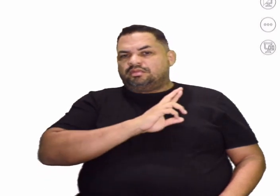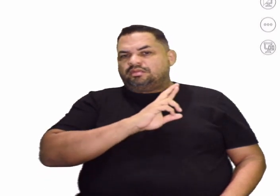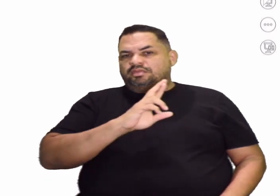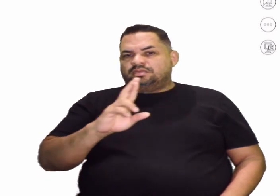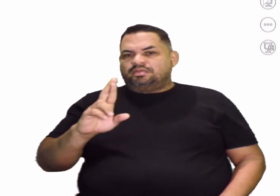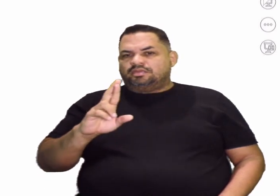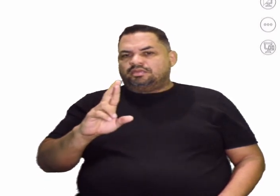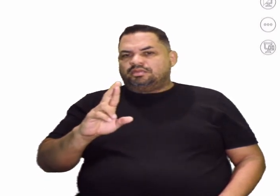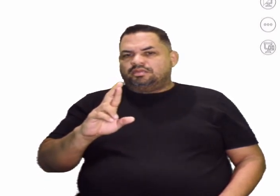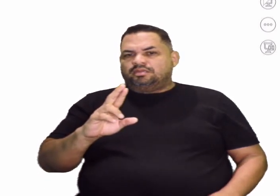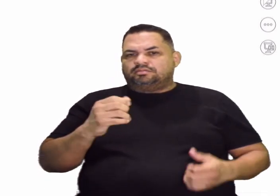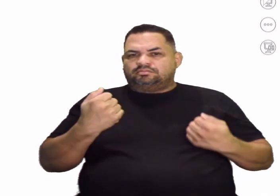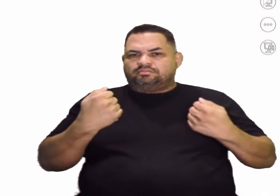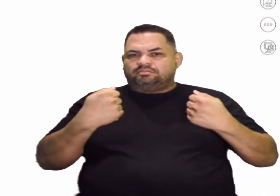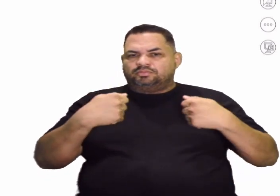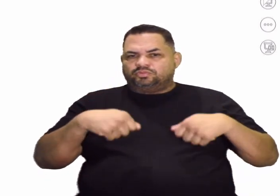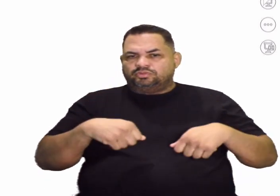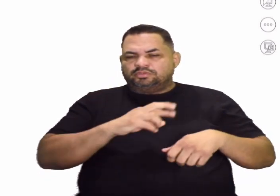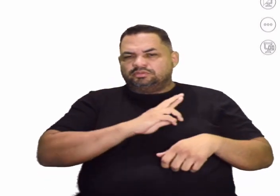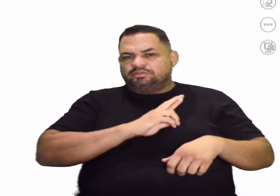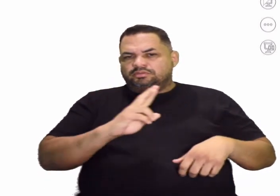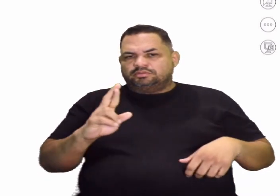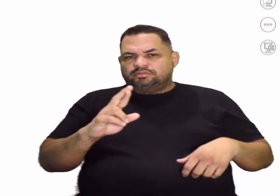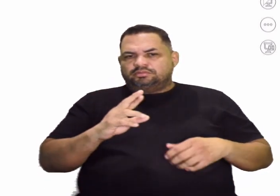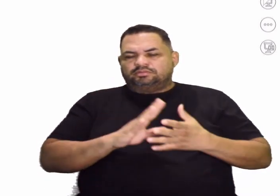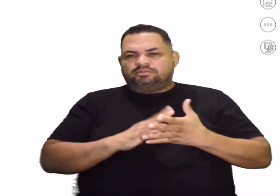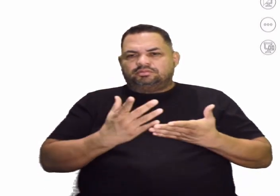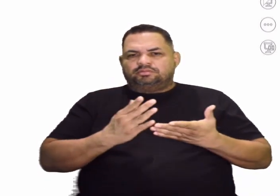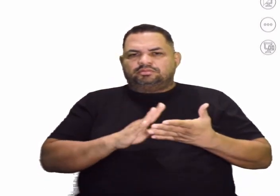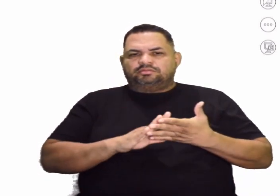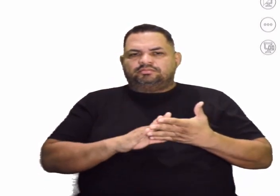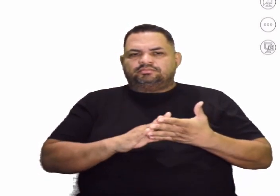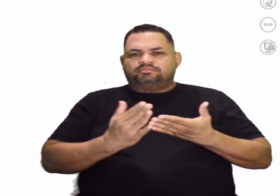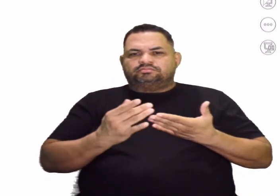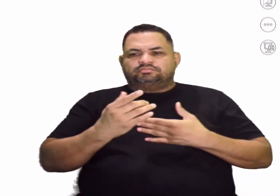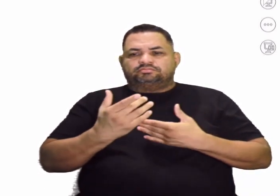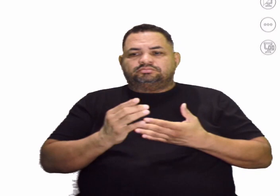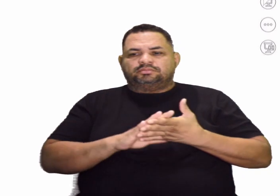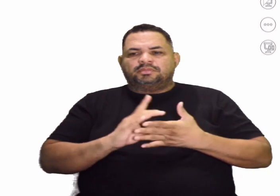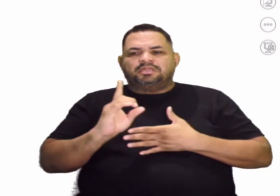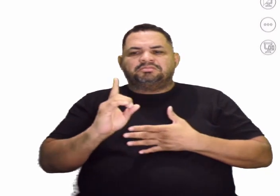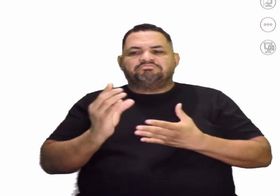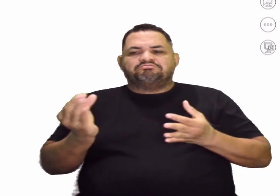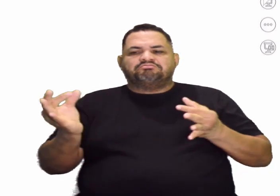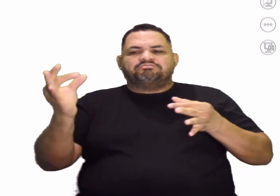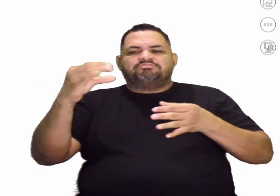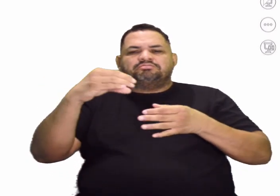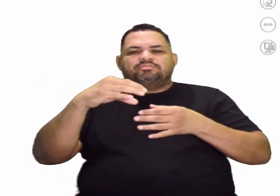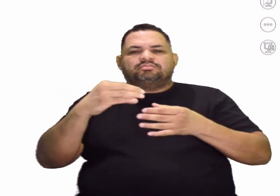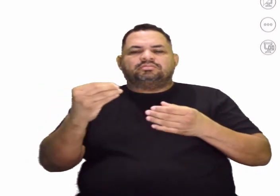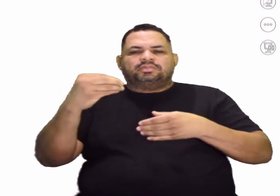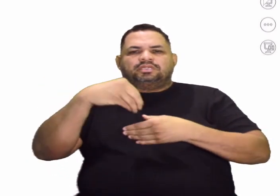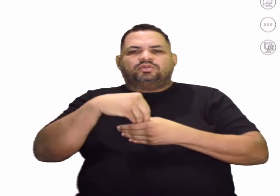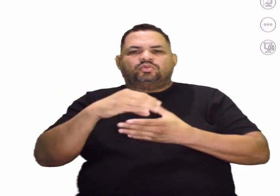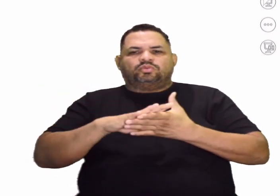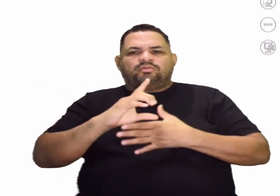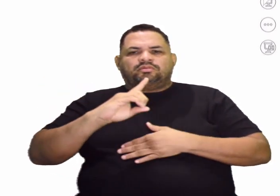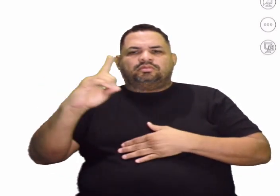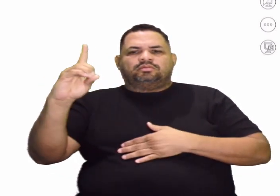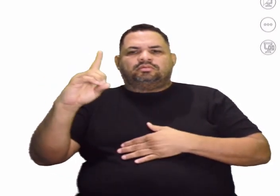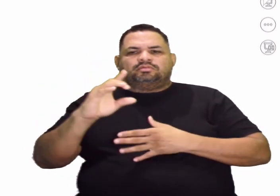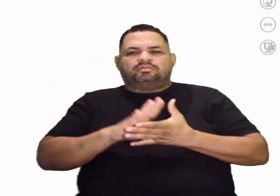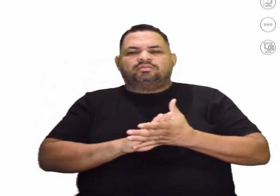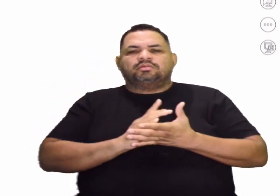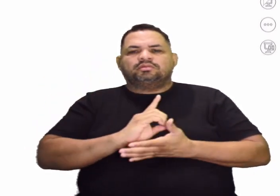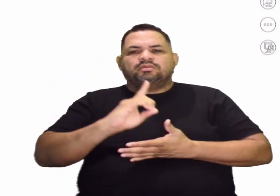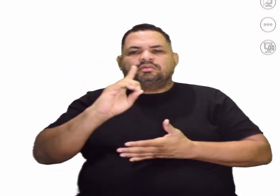Que era o pensamento gerado sempre aludido à questão que Deus, né? A ordenação de Deus. Teo é